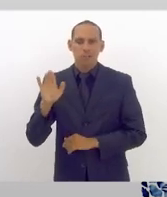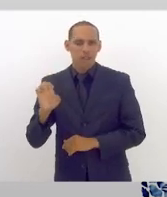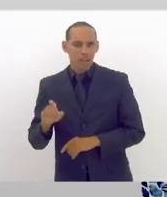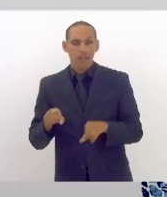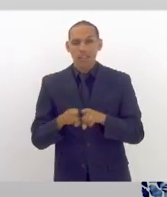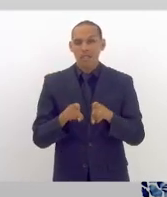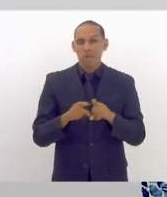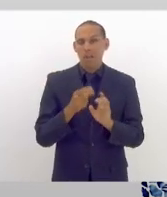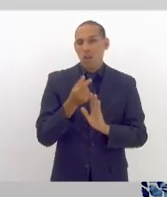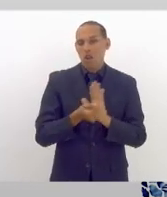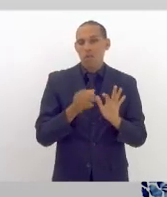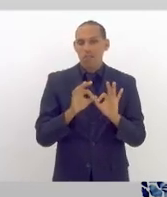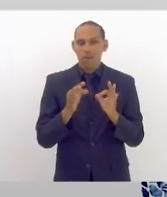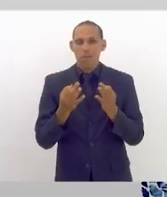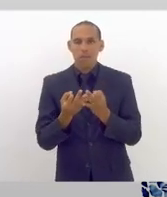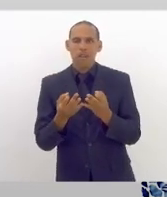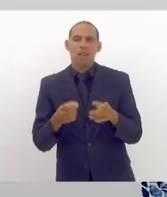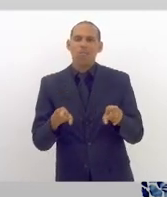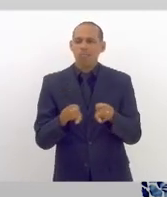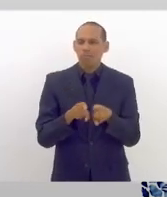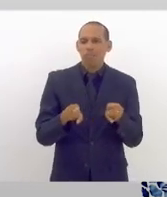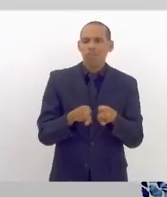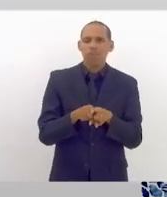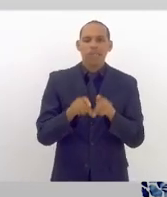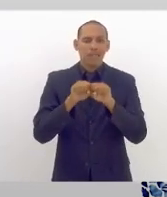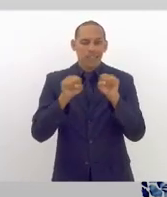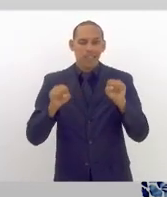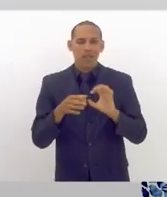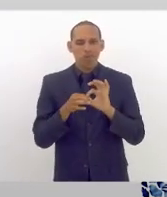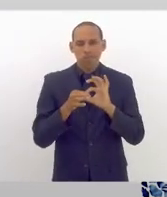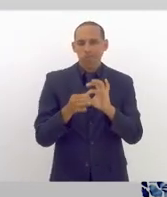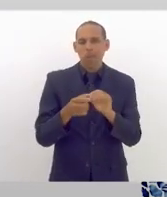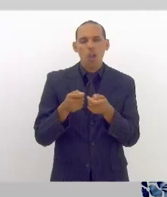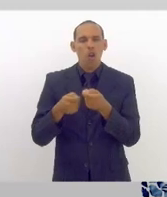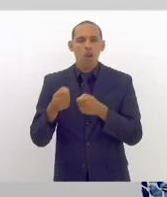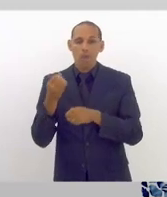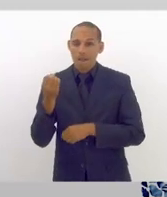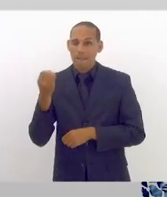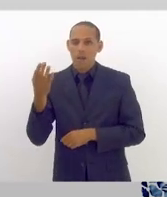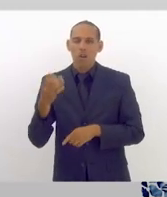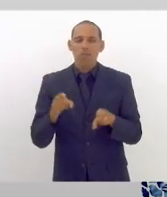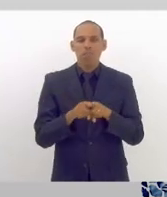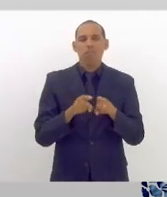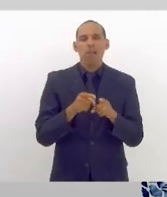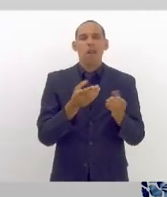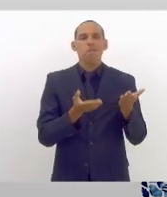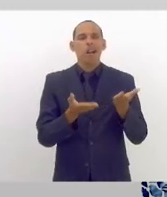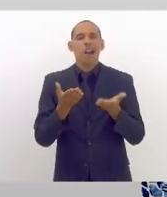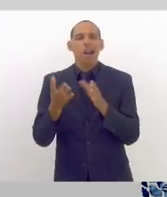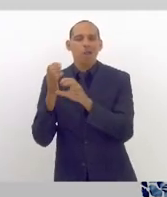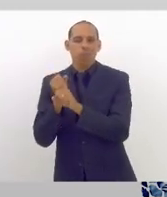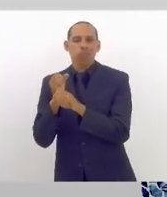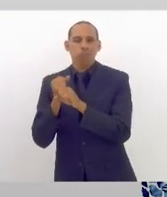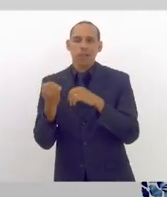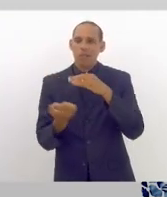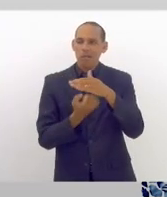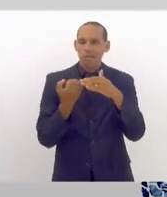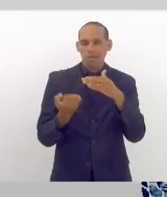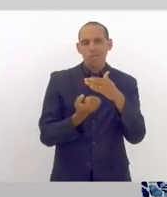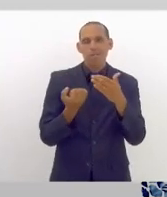comércio exterior informações sobre o mestre outros contábeis de empresas e serviços de utilidade pública